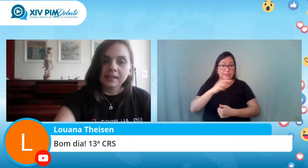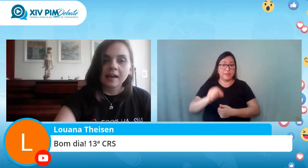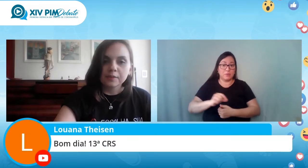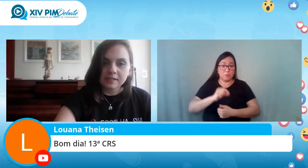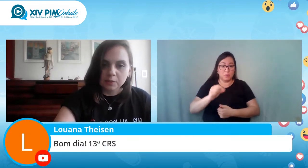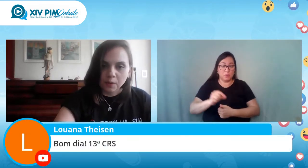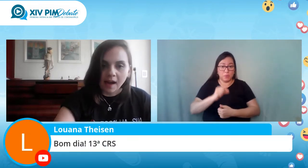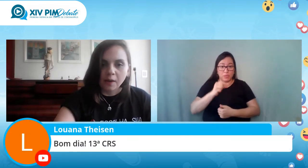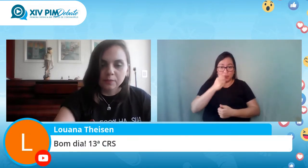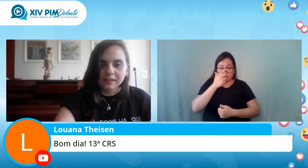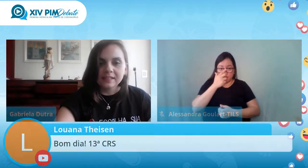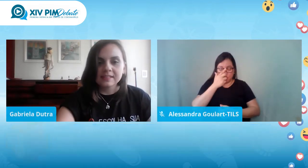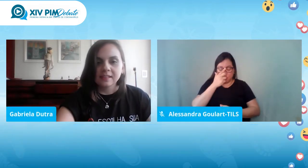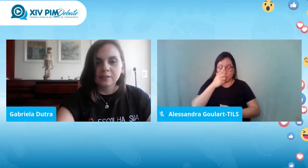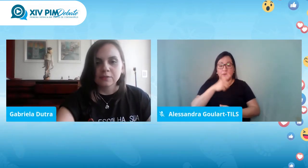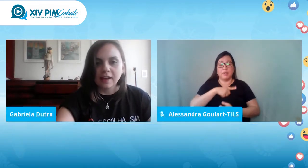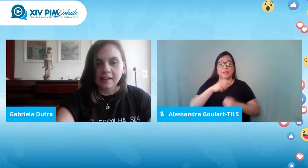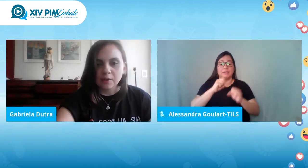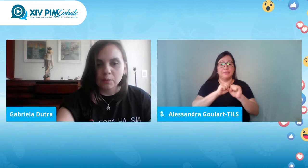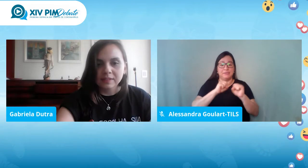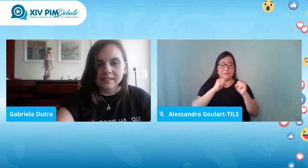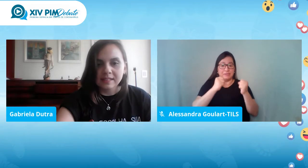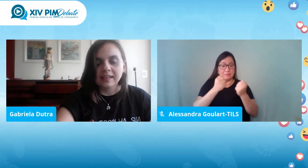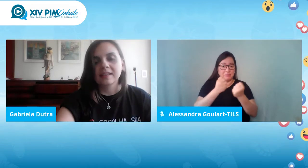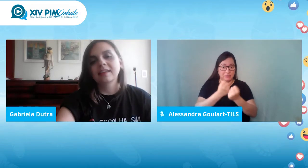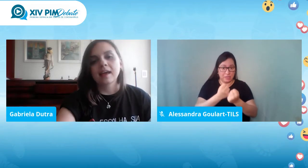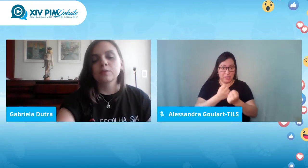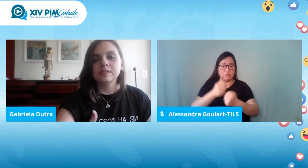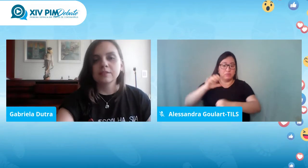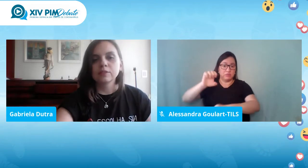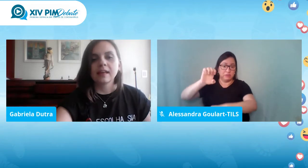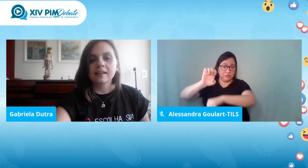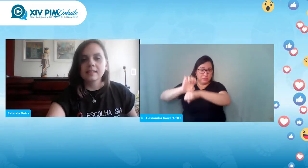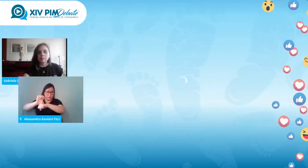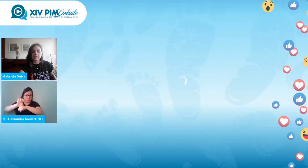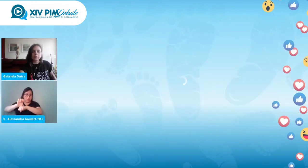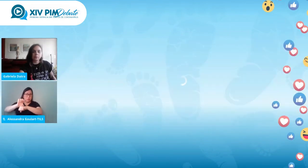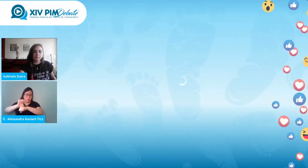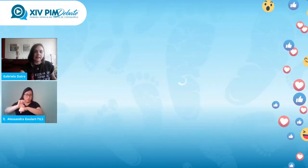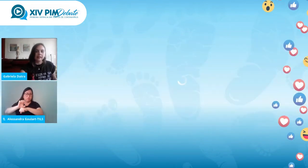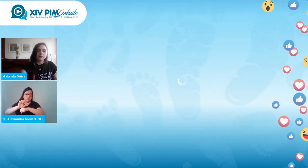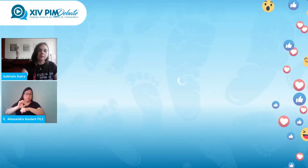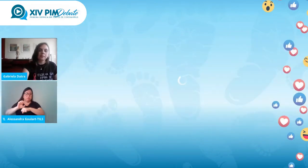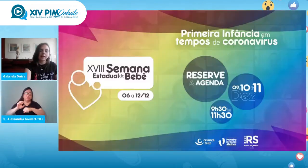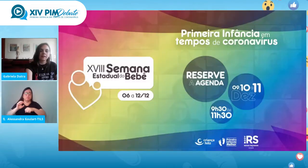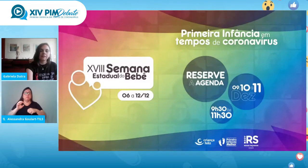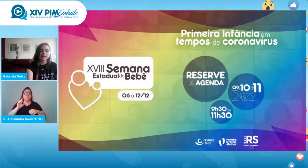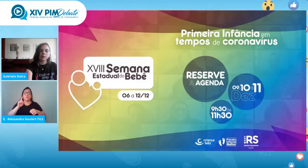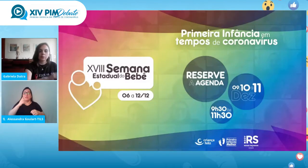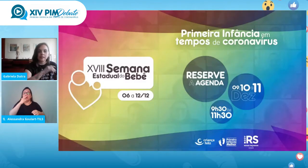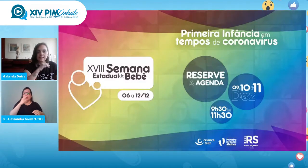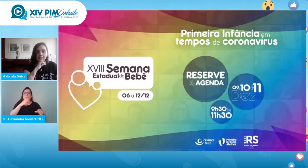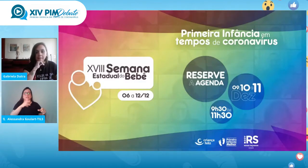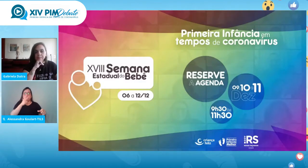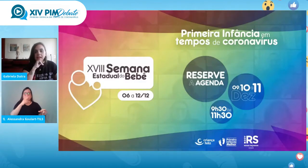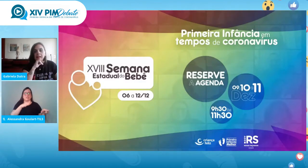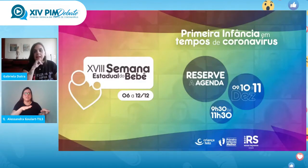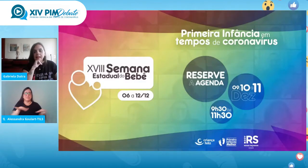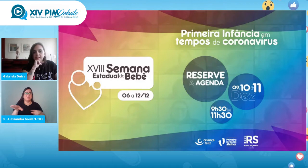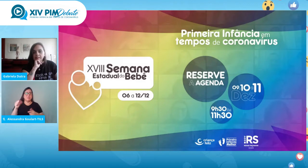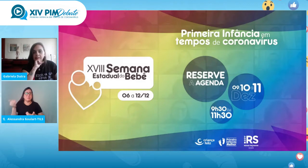o seminário estadual, que esse ano vai acontecer, que é alusivo, né, à Semana do Bebê. O seminário ele vai